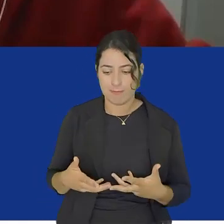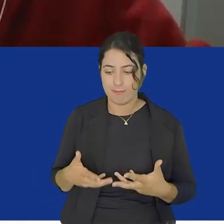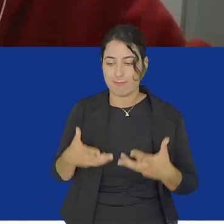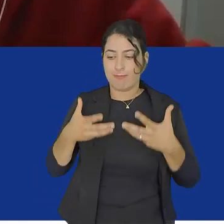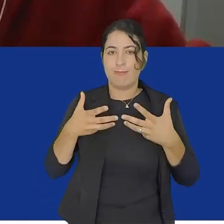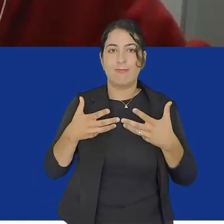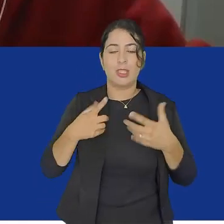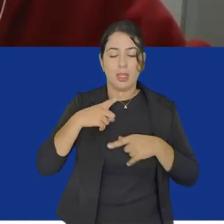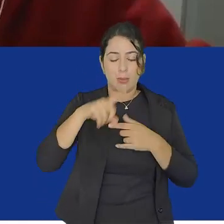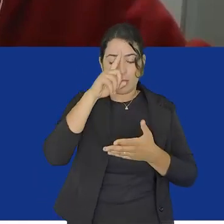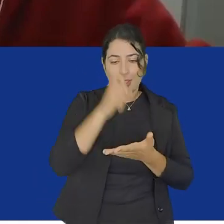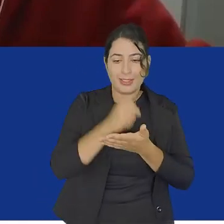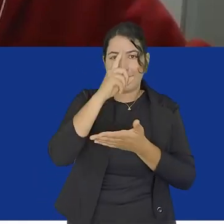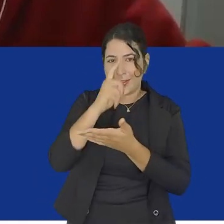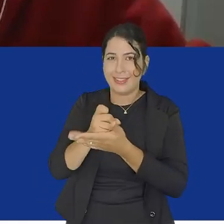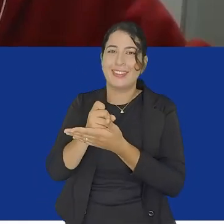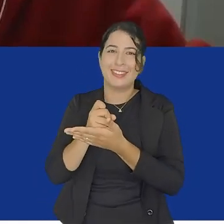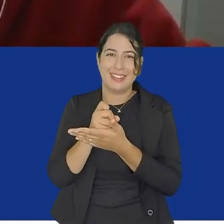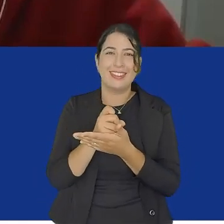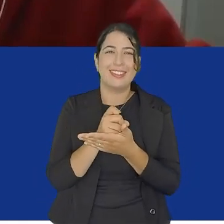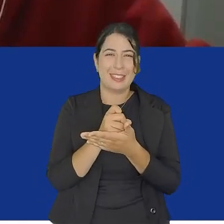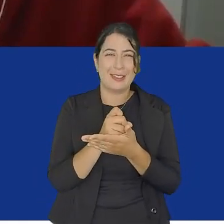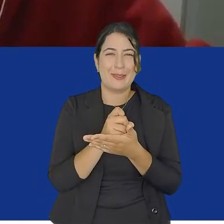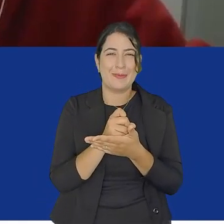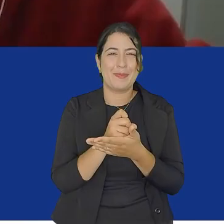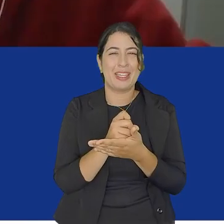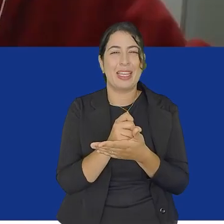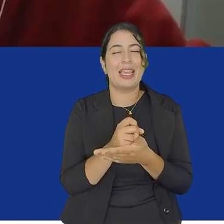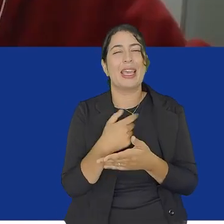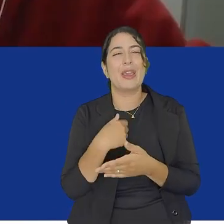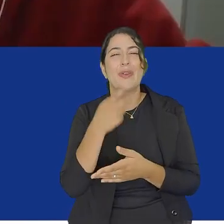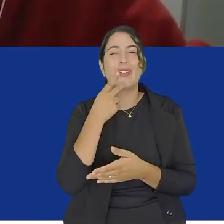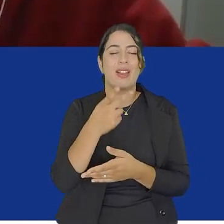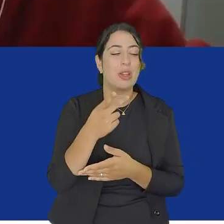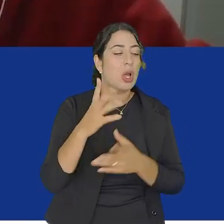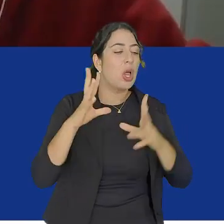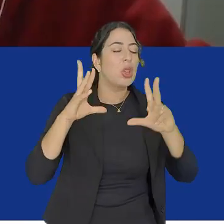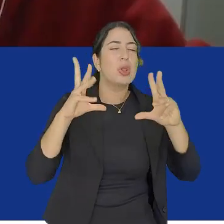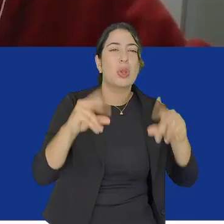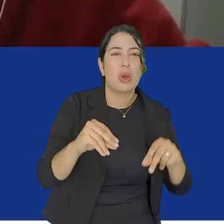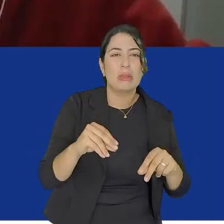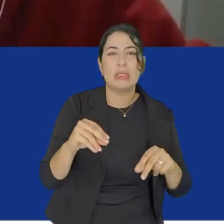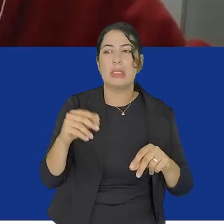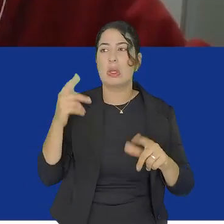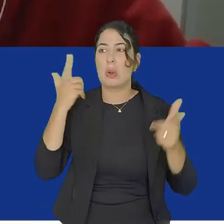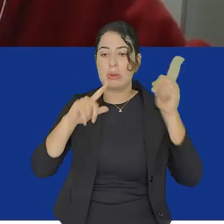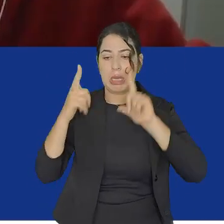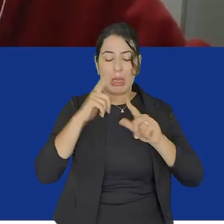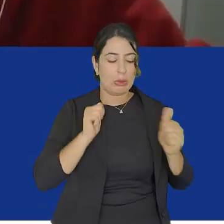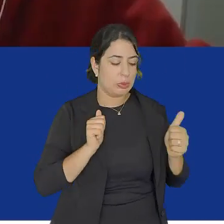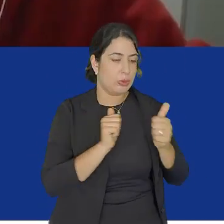inclusive se vai denunciar ou não. Então, eu não estou falando que todos, né, que todos vão dar conta de estar com o